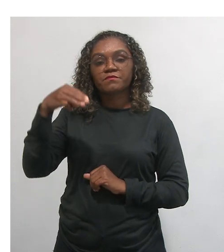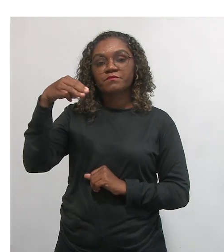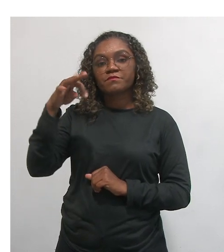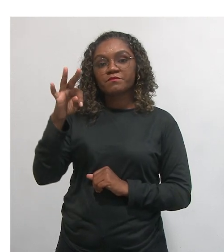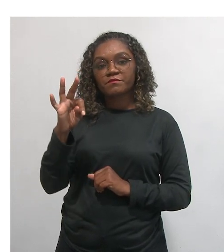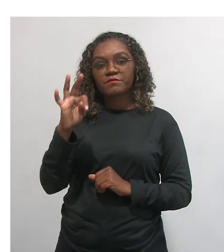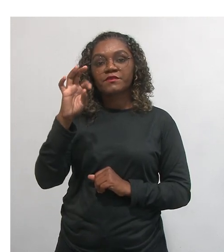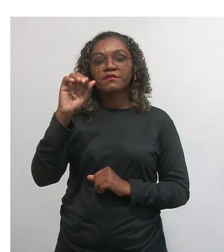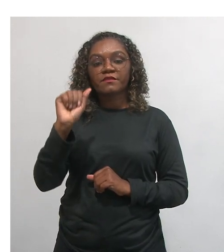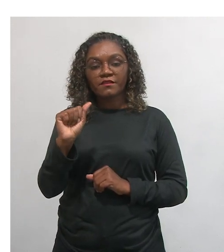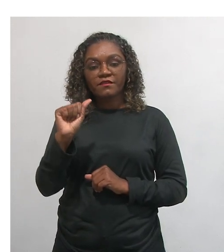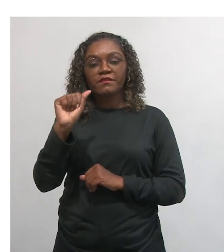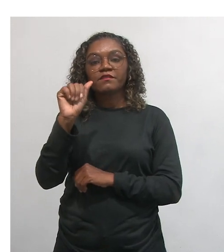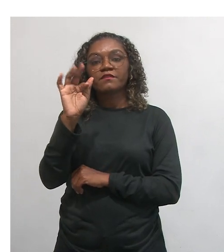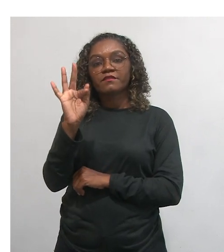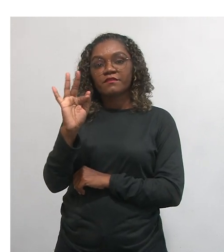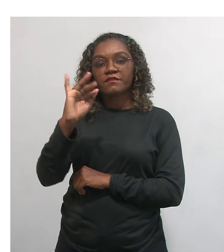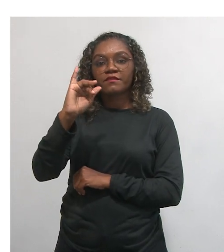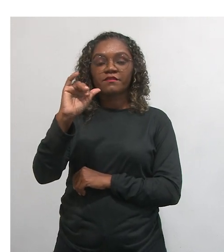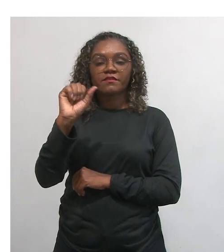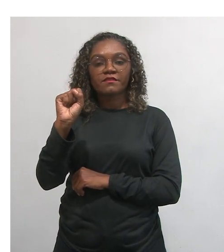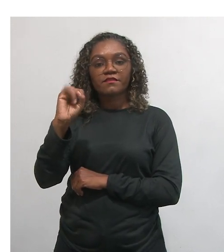famosa metafísica.